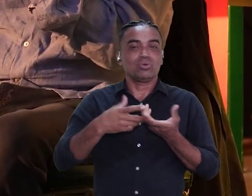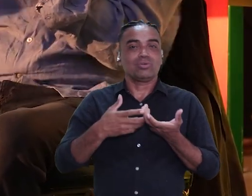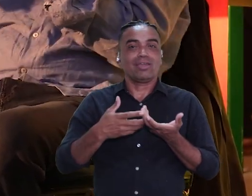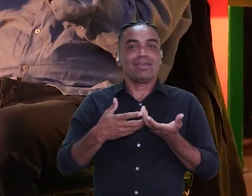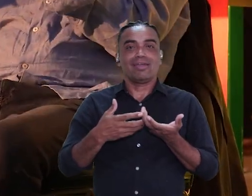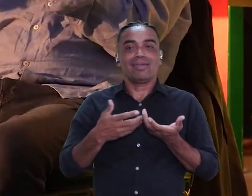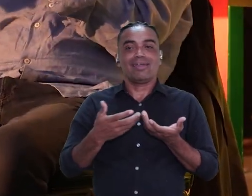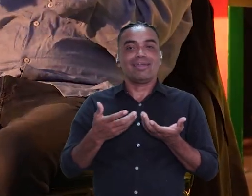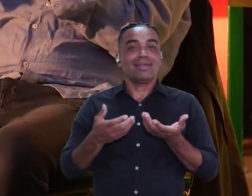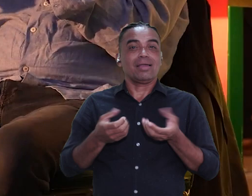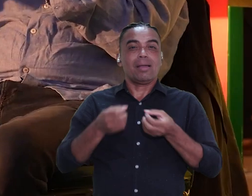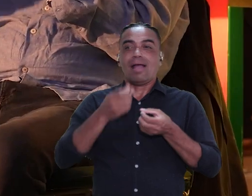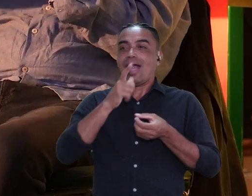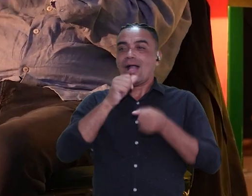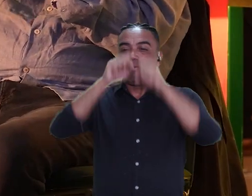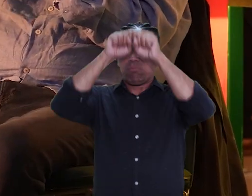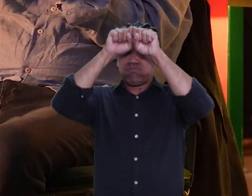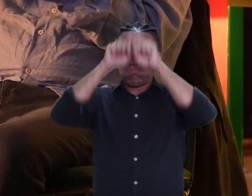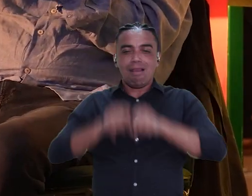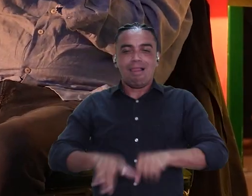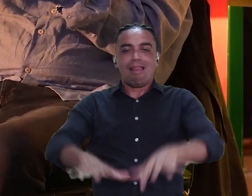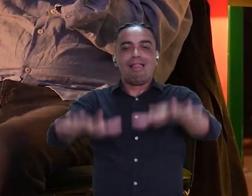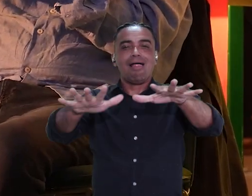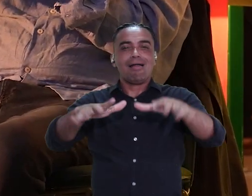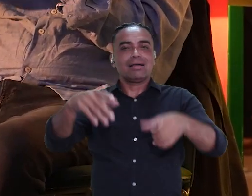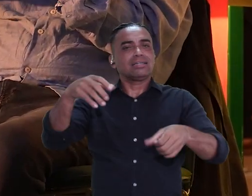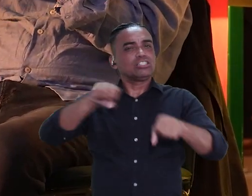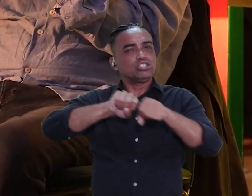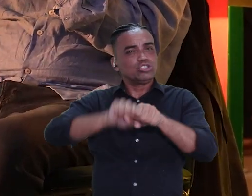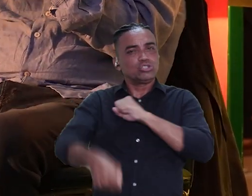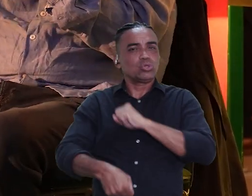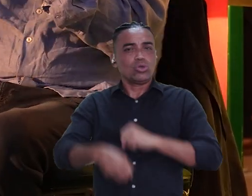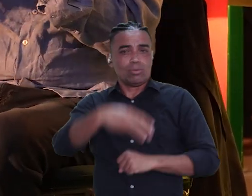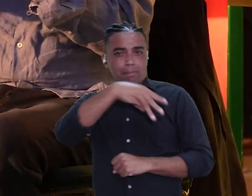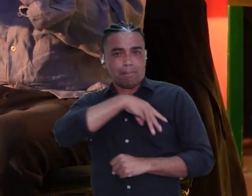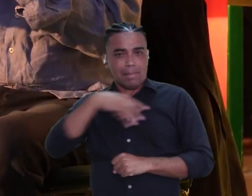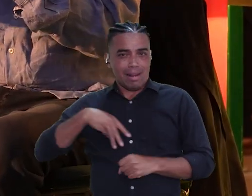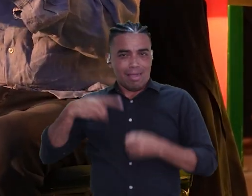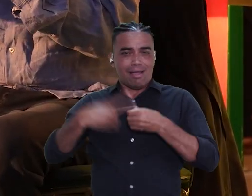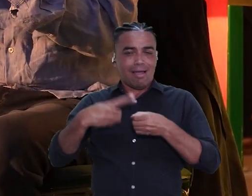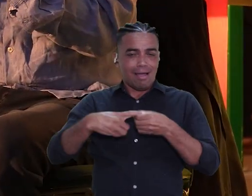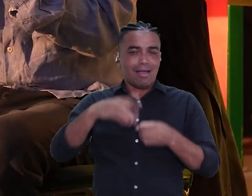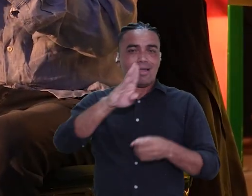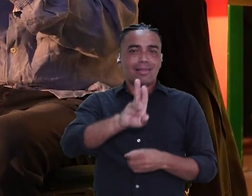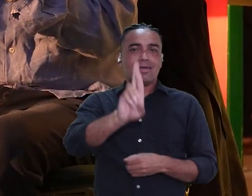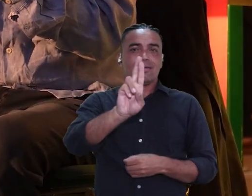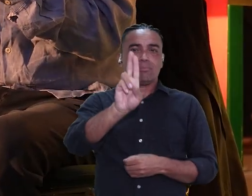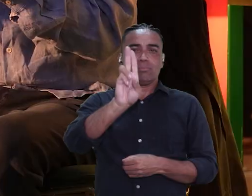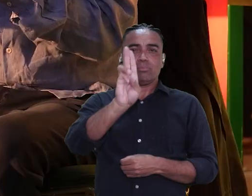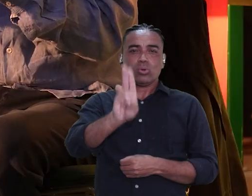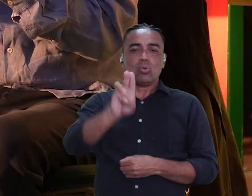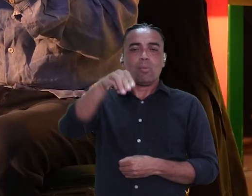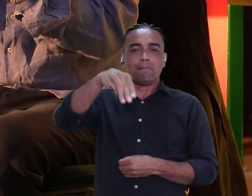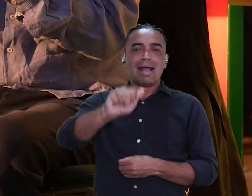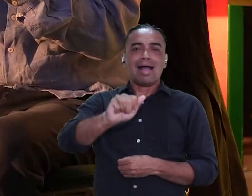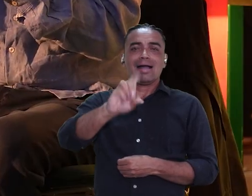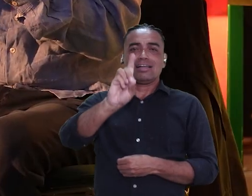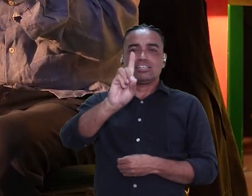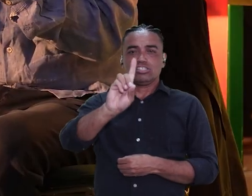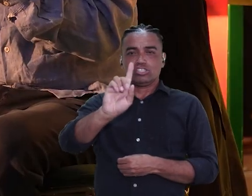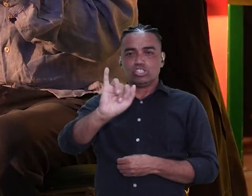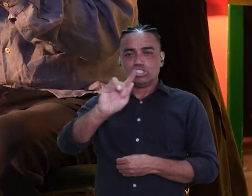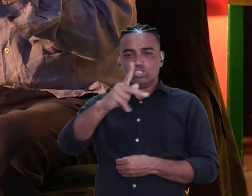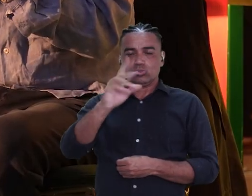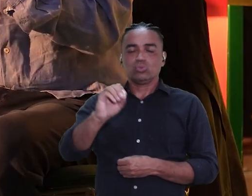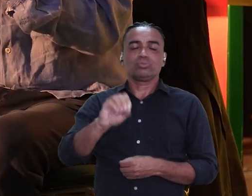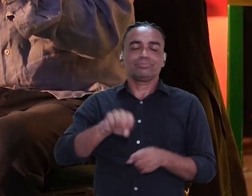desses rejeitos que em suma, que matam e destroem em Mariana